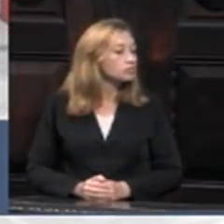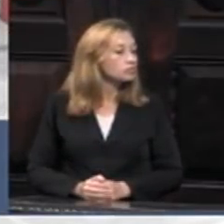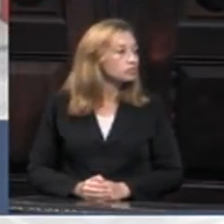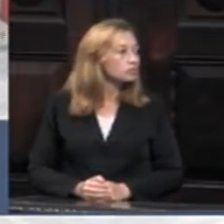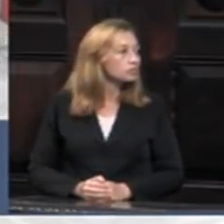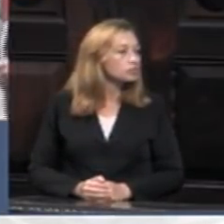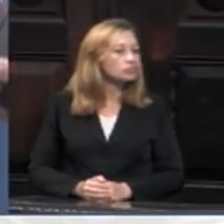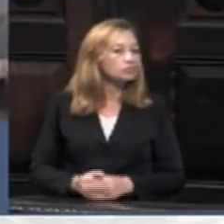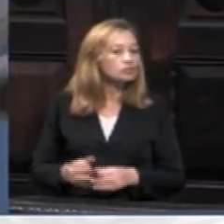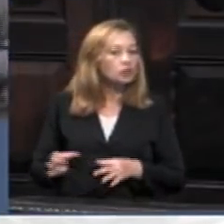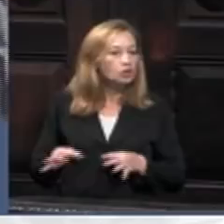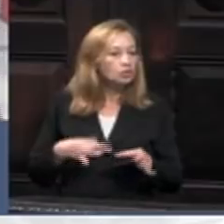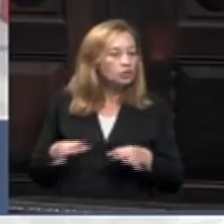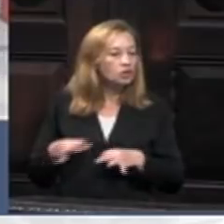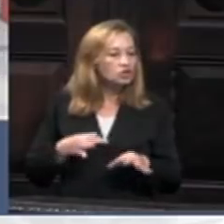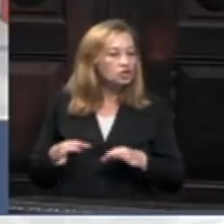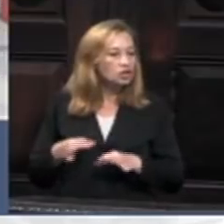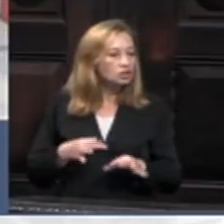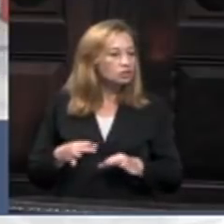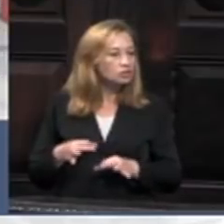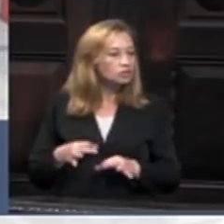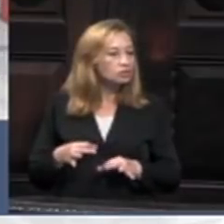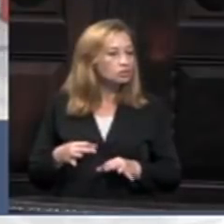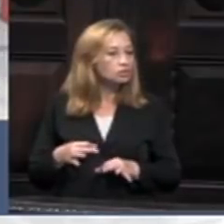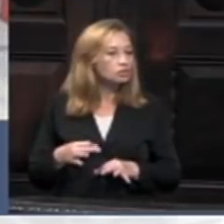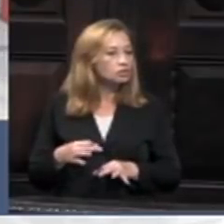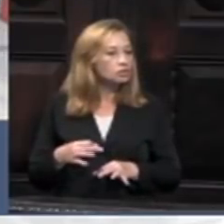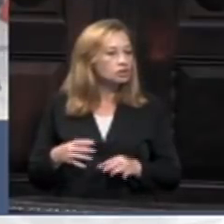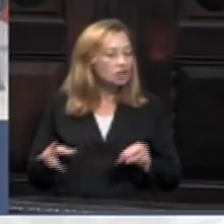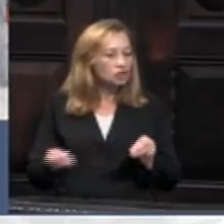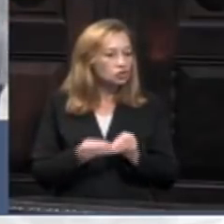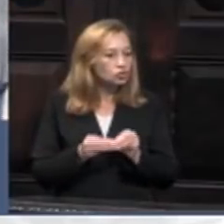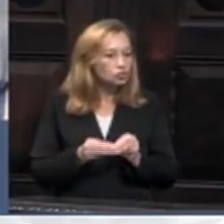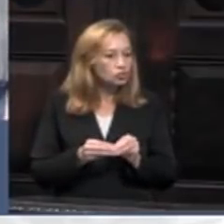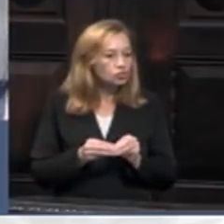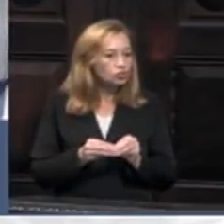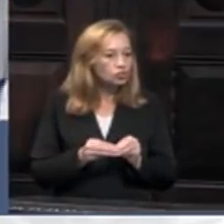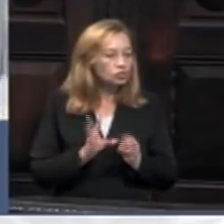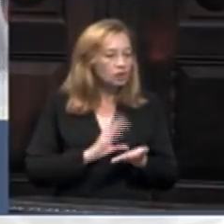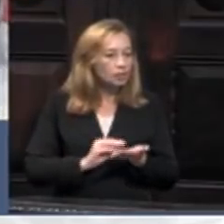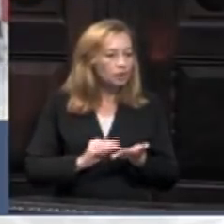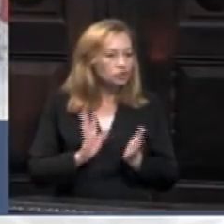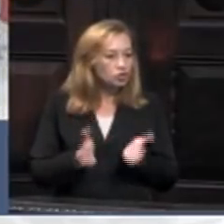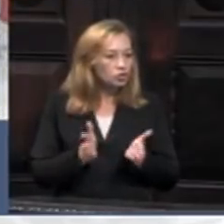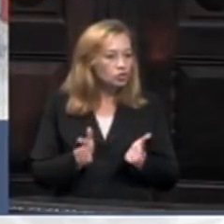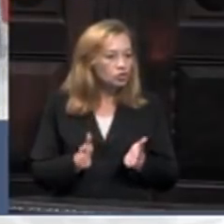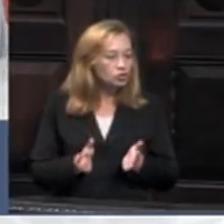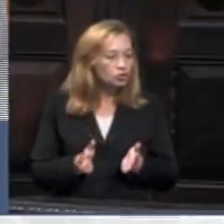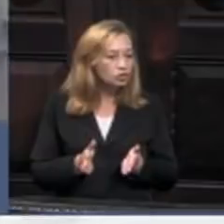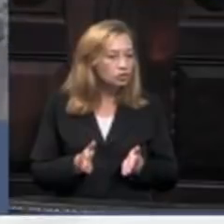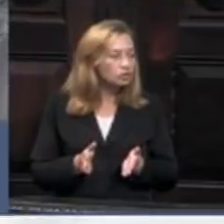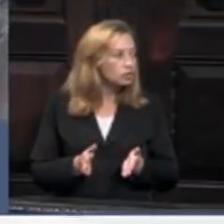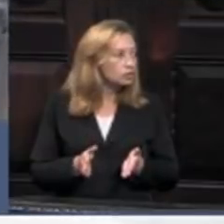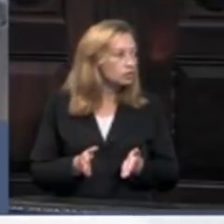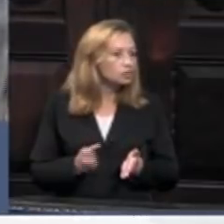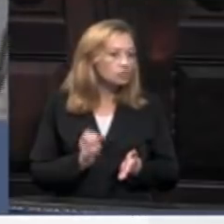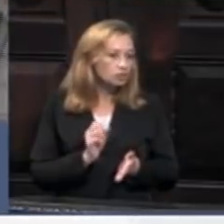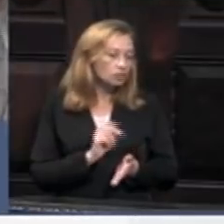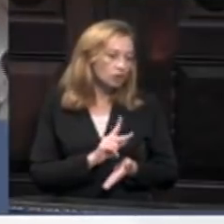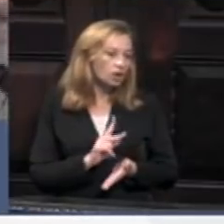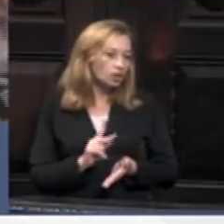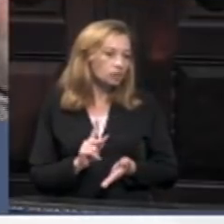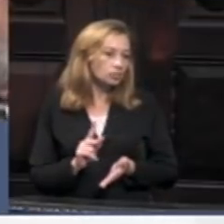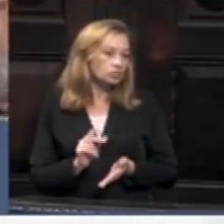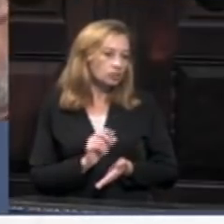O projeto do Eliomar está na pauta de hoje? Tá. Então, garante que coloque como emenda no projeto. Então,